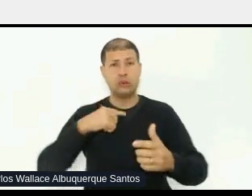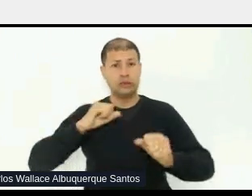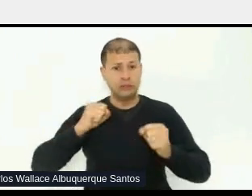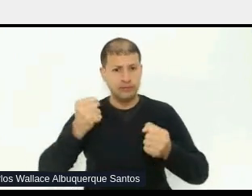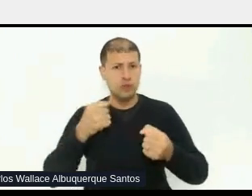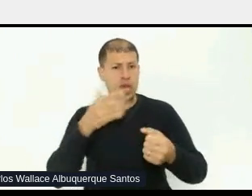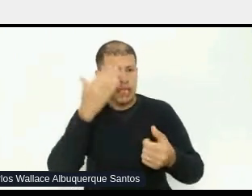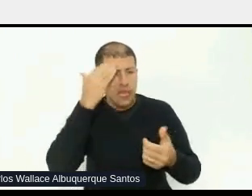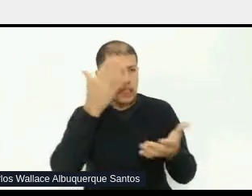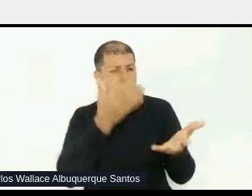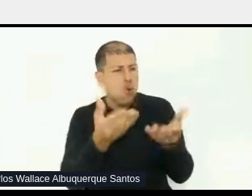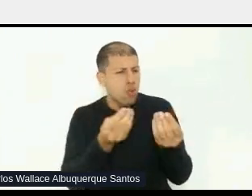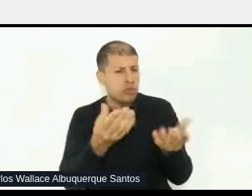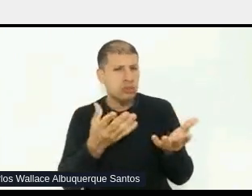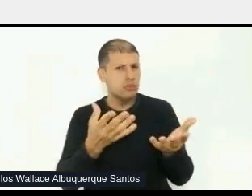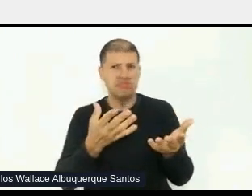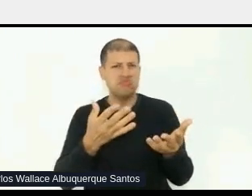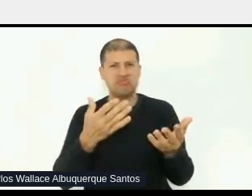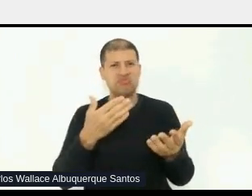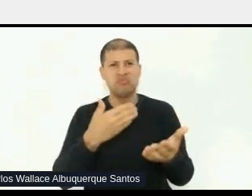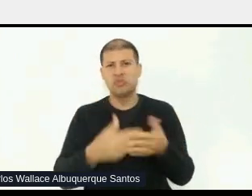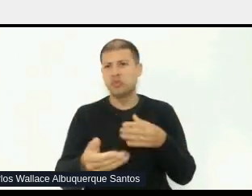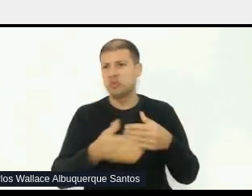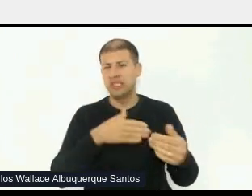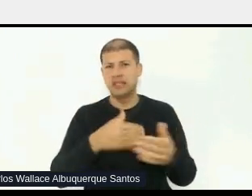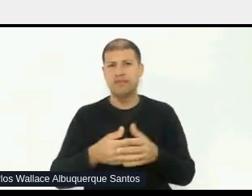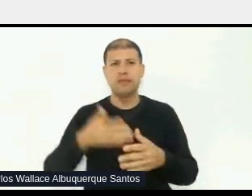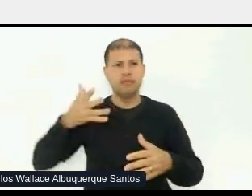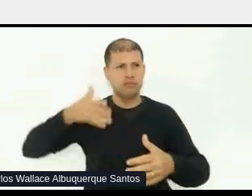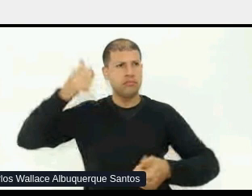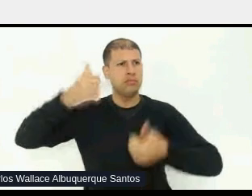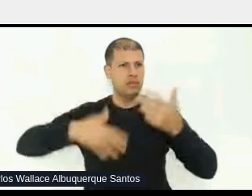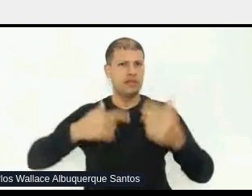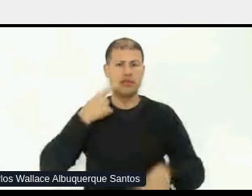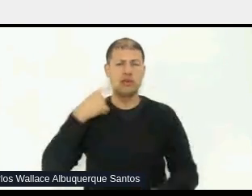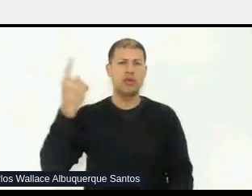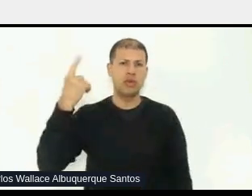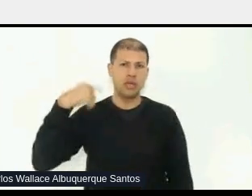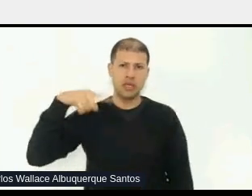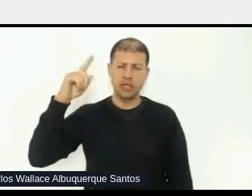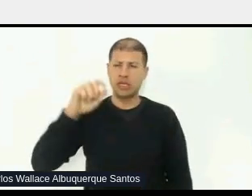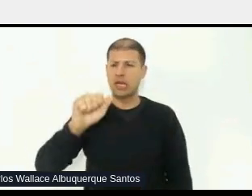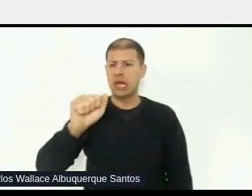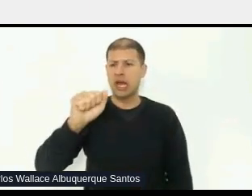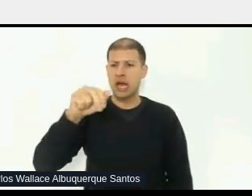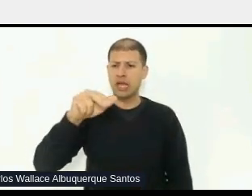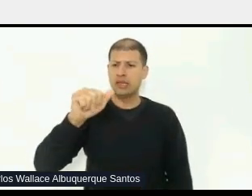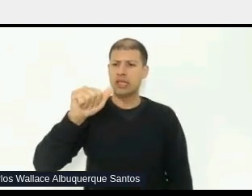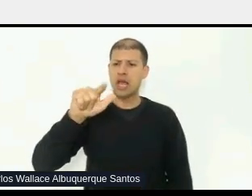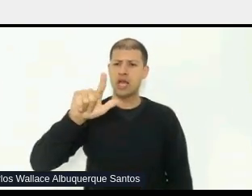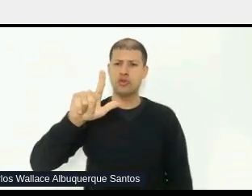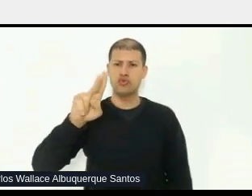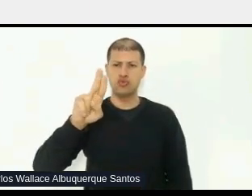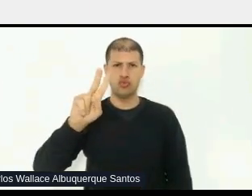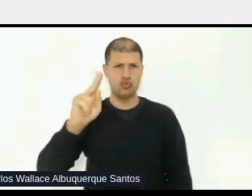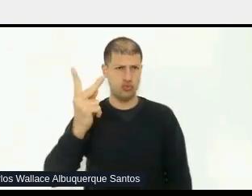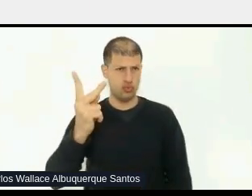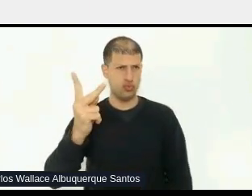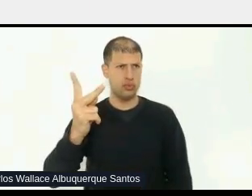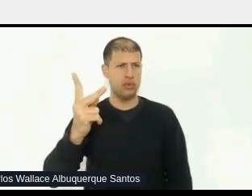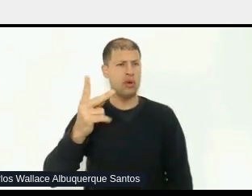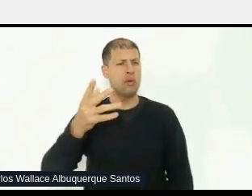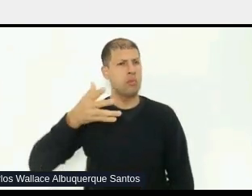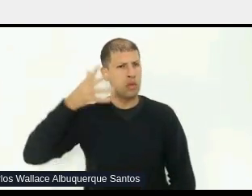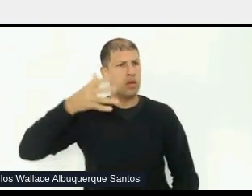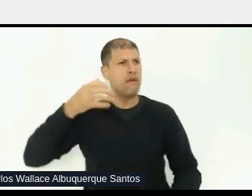da realidade dessas pessoas. A palestra que a gente teve há mais tempo, por exemplo, da Ana Lu, foi uma palestra bem forte com